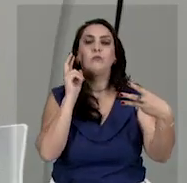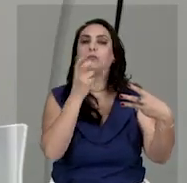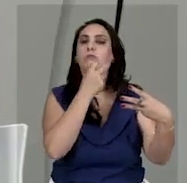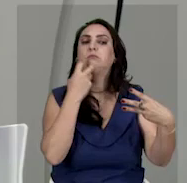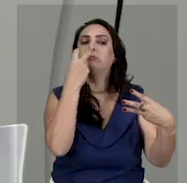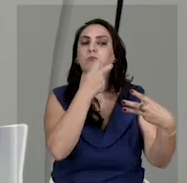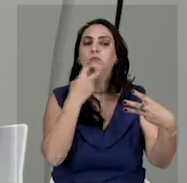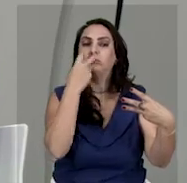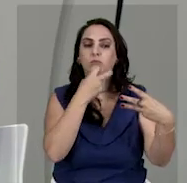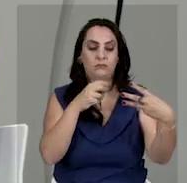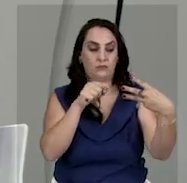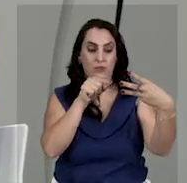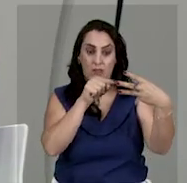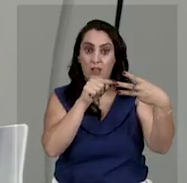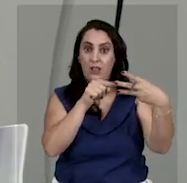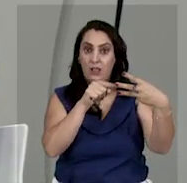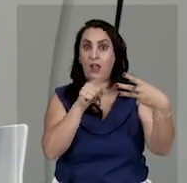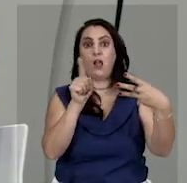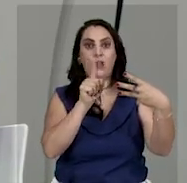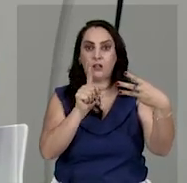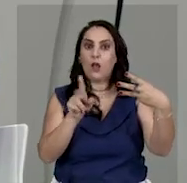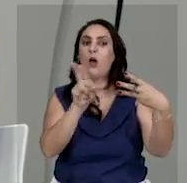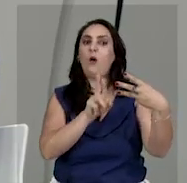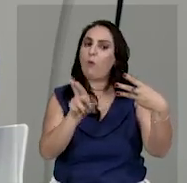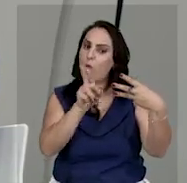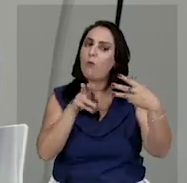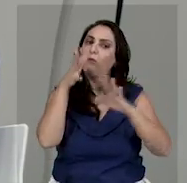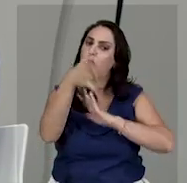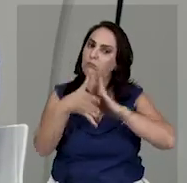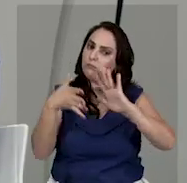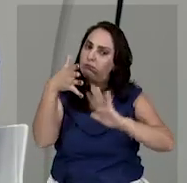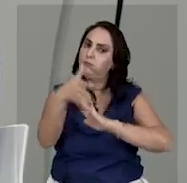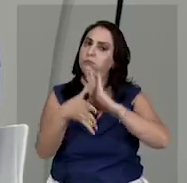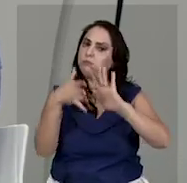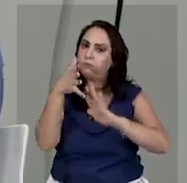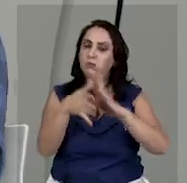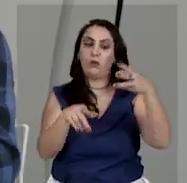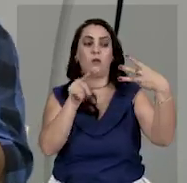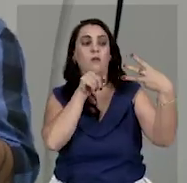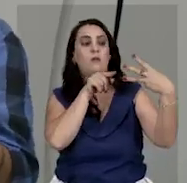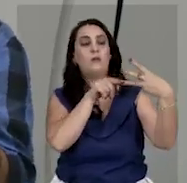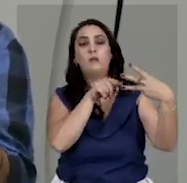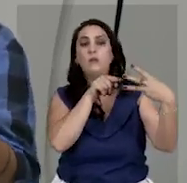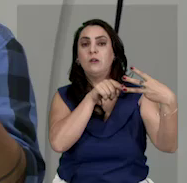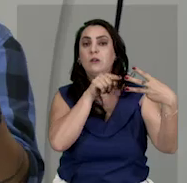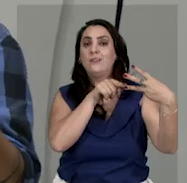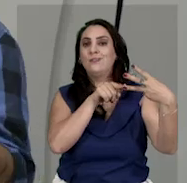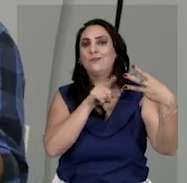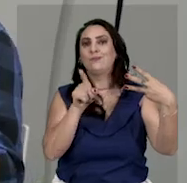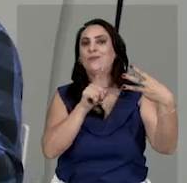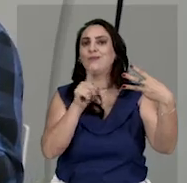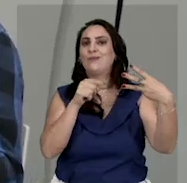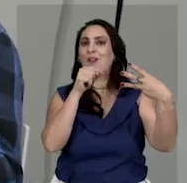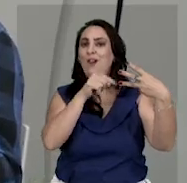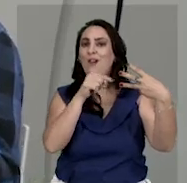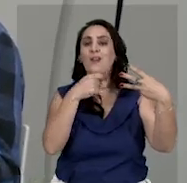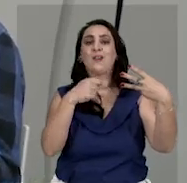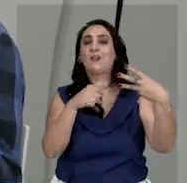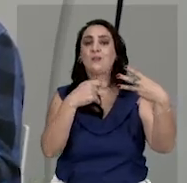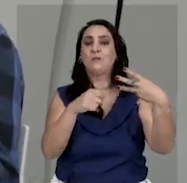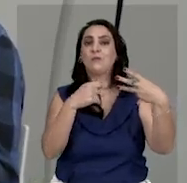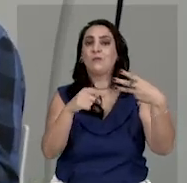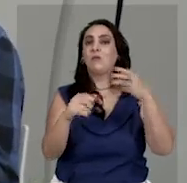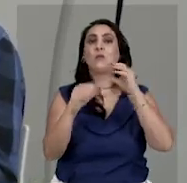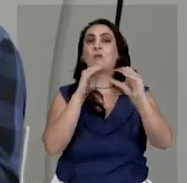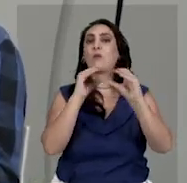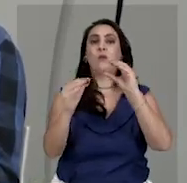outros defendiam a utilização das línguas de sinais como forma de comunicação e outros defendiam a comunicação total. Então